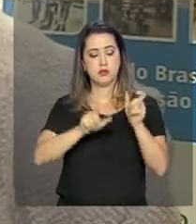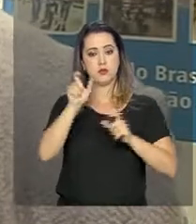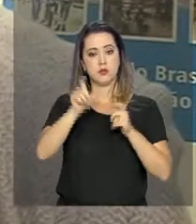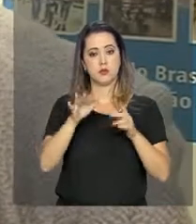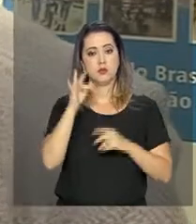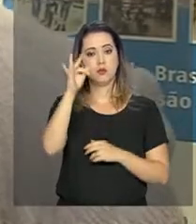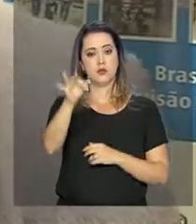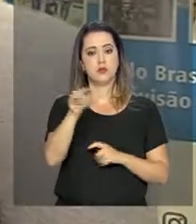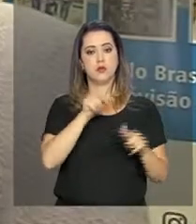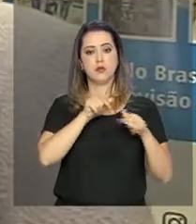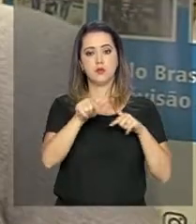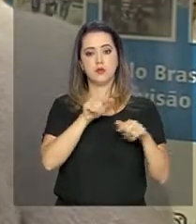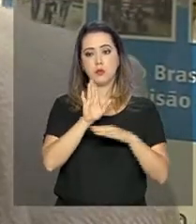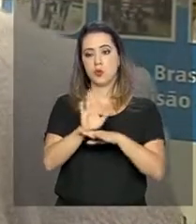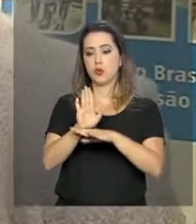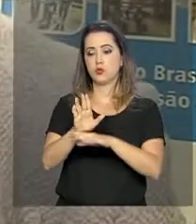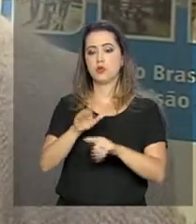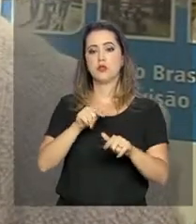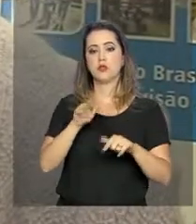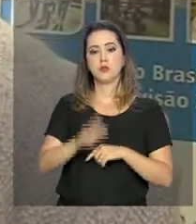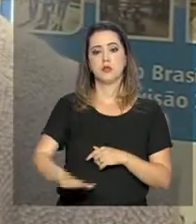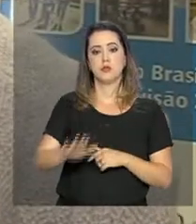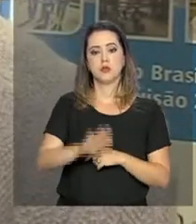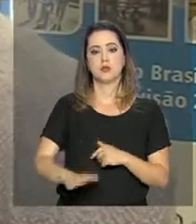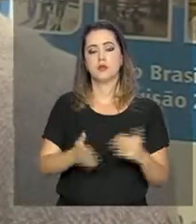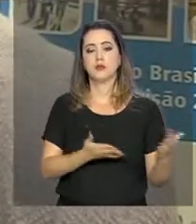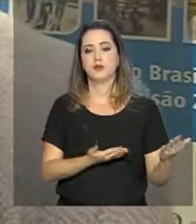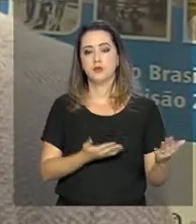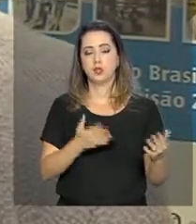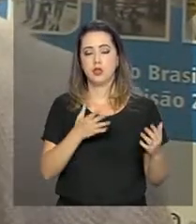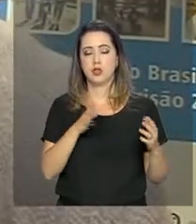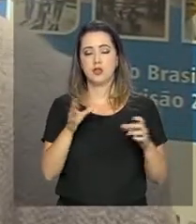né as crianças e os idosos que cada vez a gente vai ter mais idosos